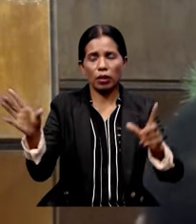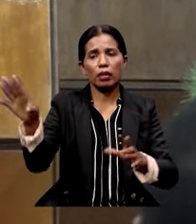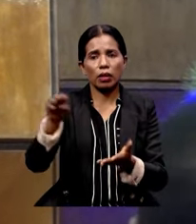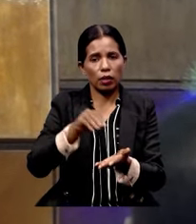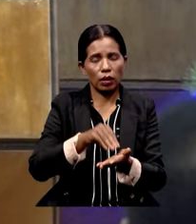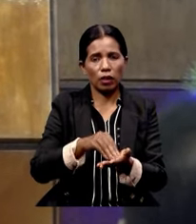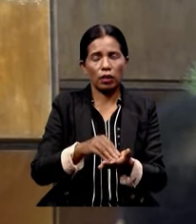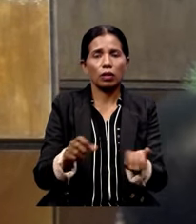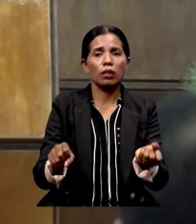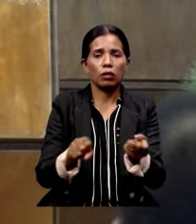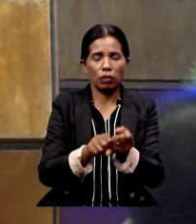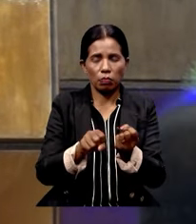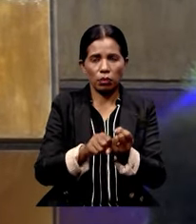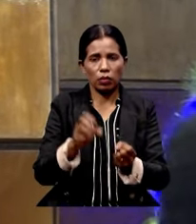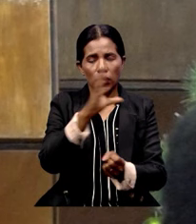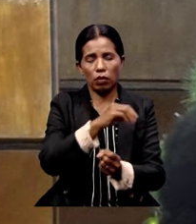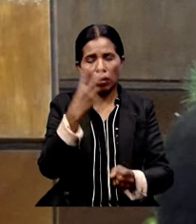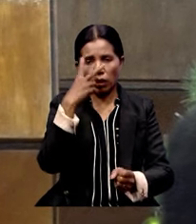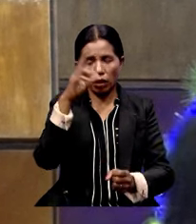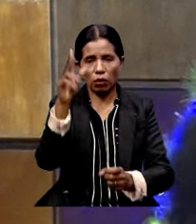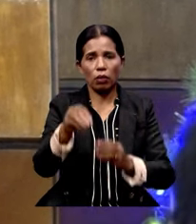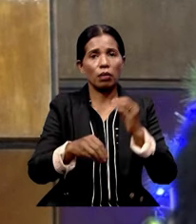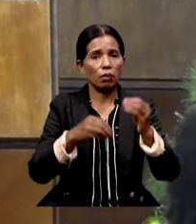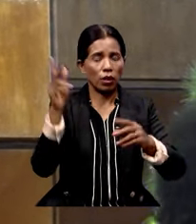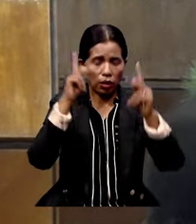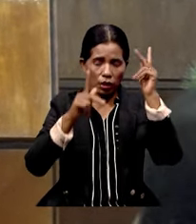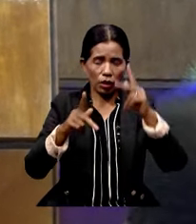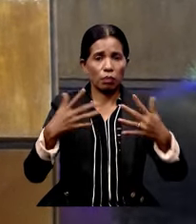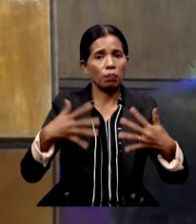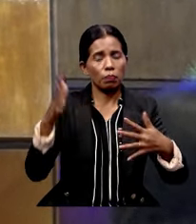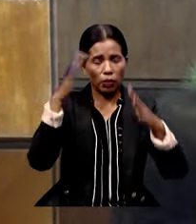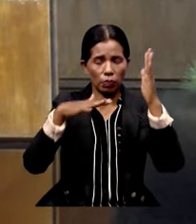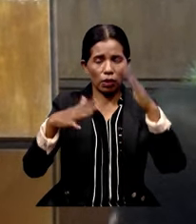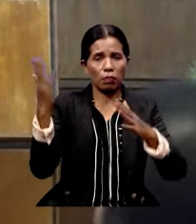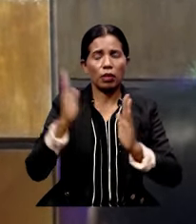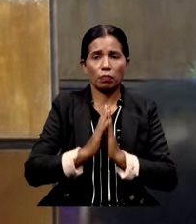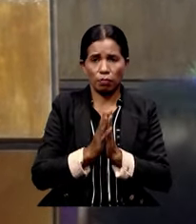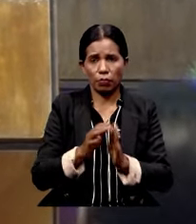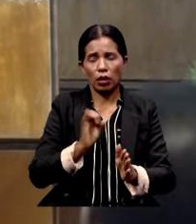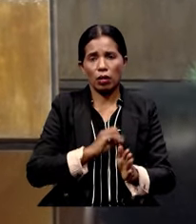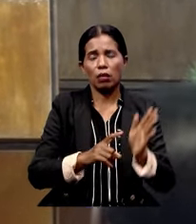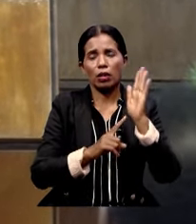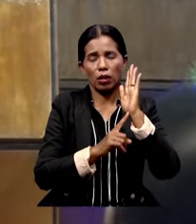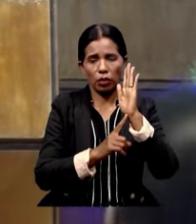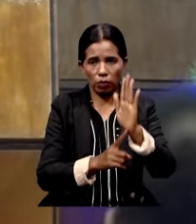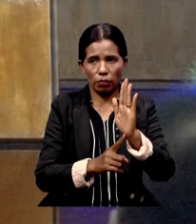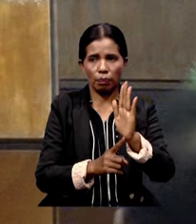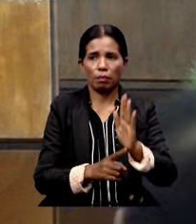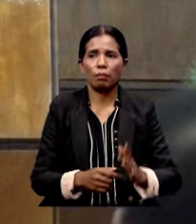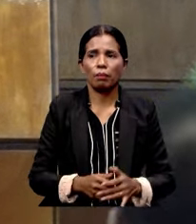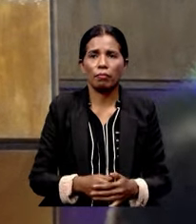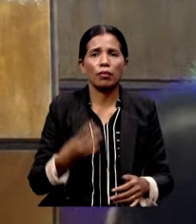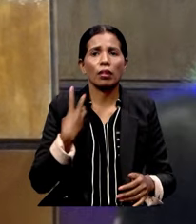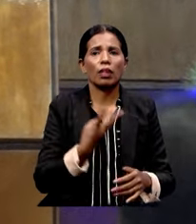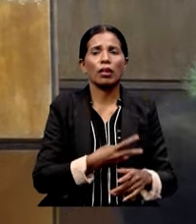Né? Solução caso que conflito do Myanmar, né? How to authority, né? Interpretação diplomática, ida cata que e tá